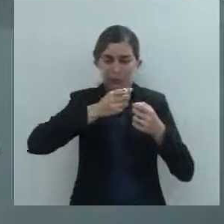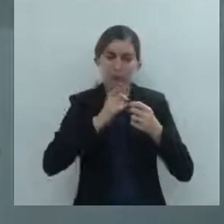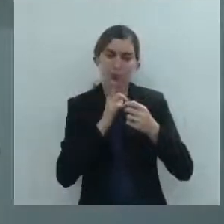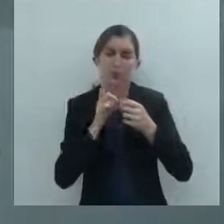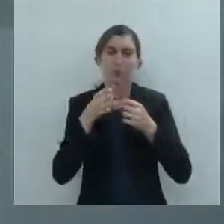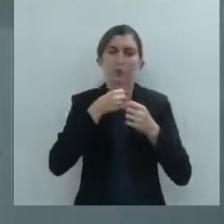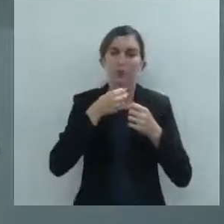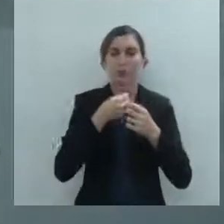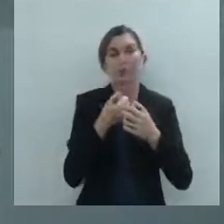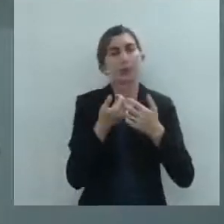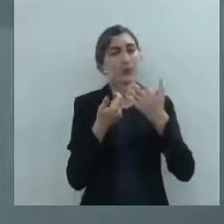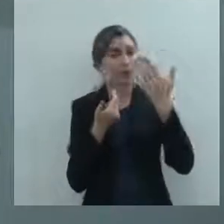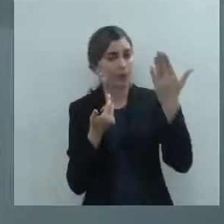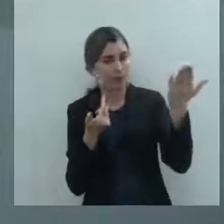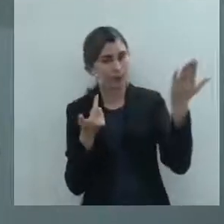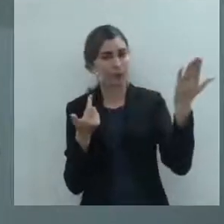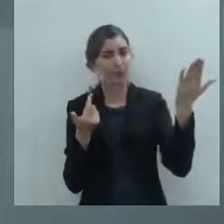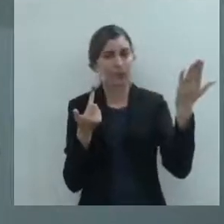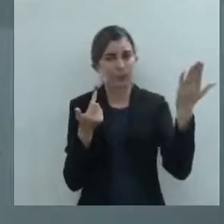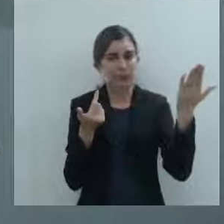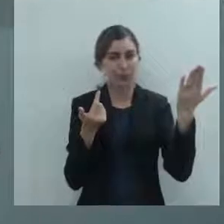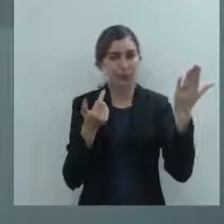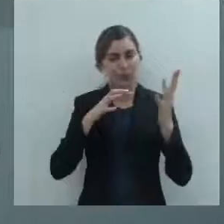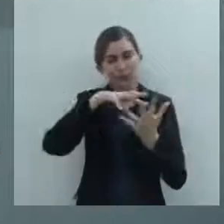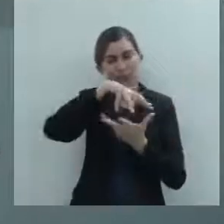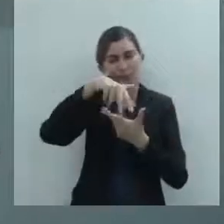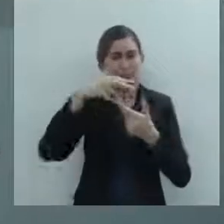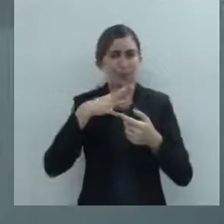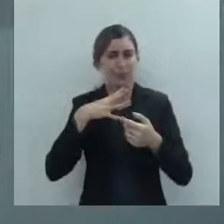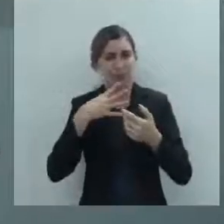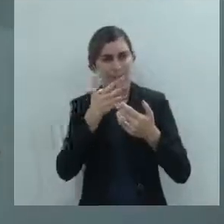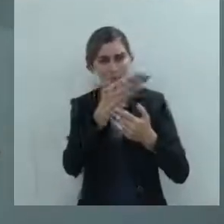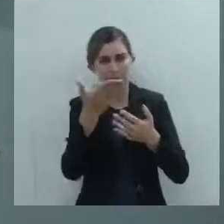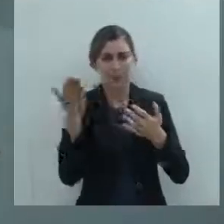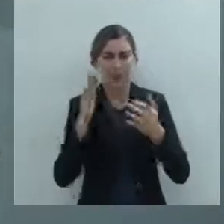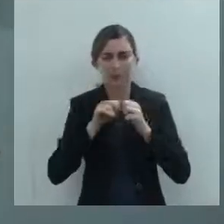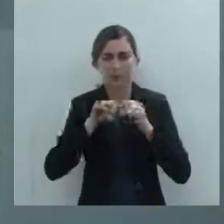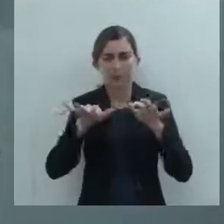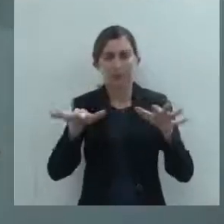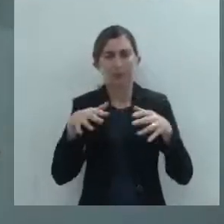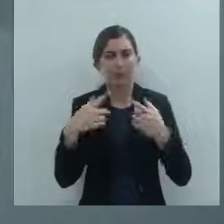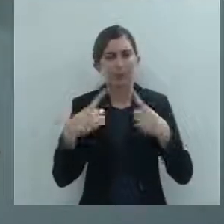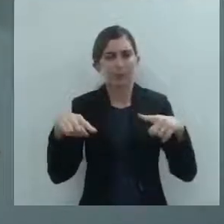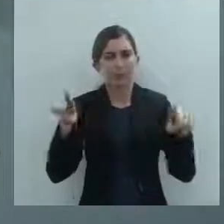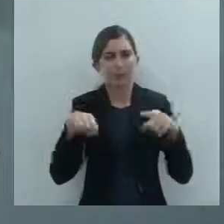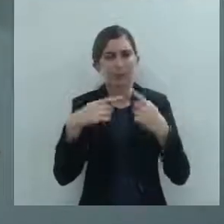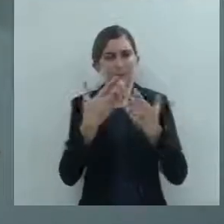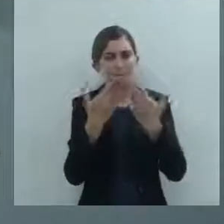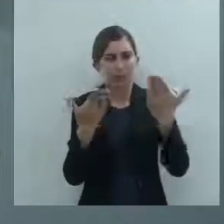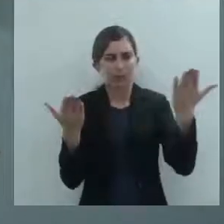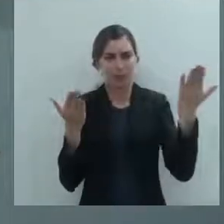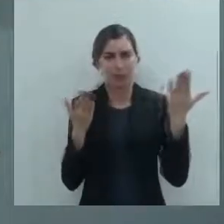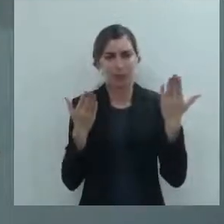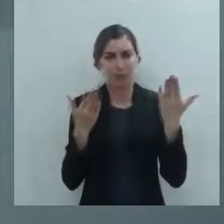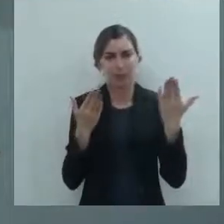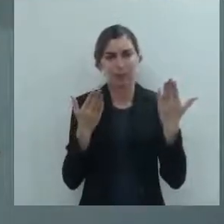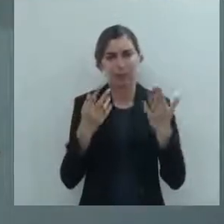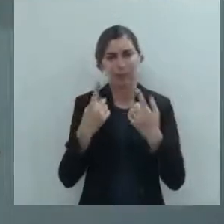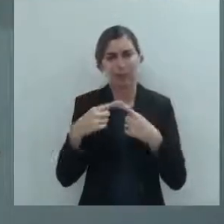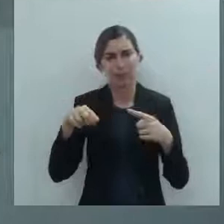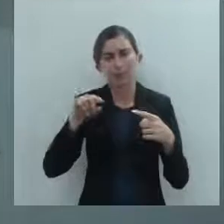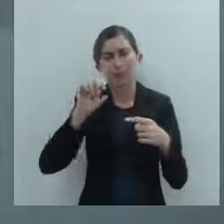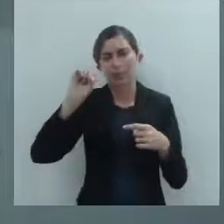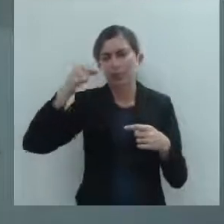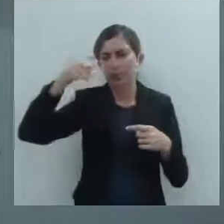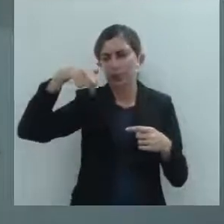anos muito emblemático na história a grafia Mundial Se liga aí Roberto Carlos lançou o inimitável e San